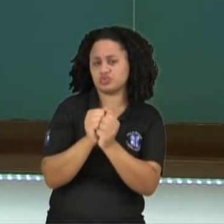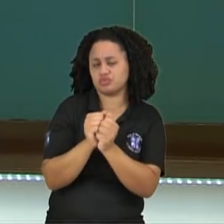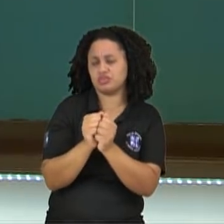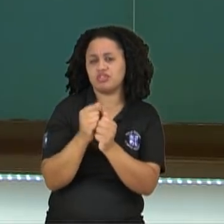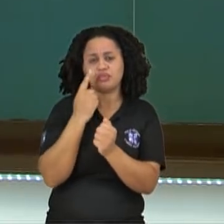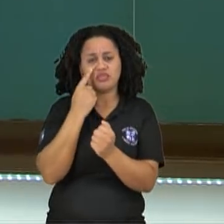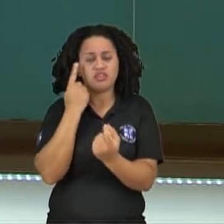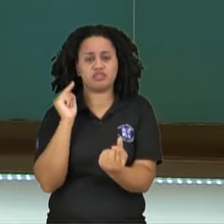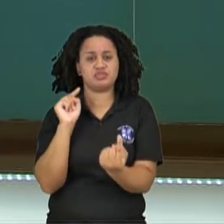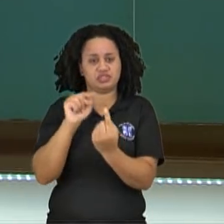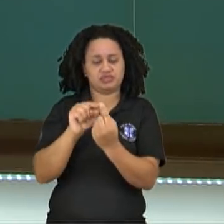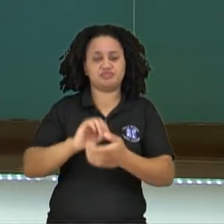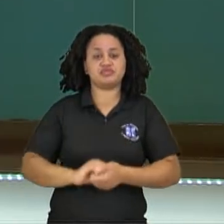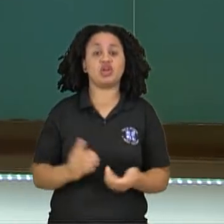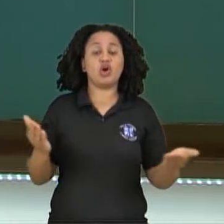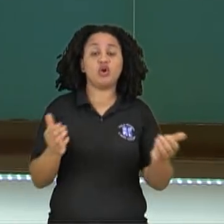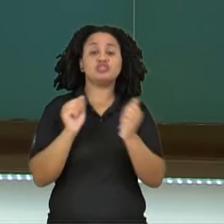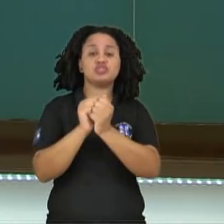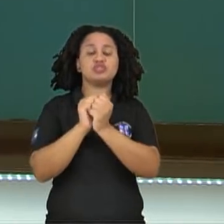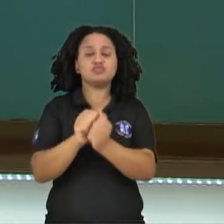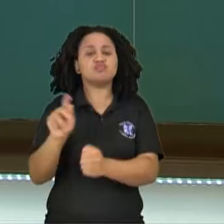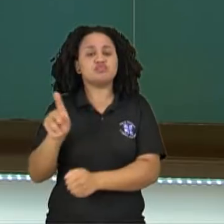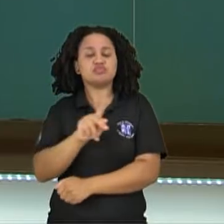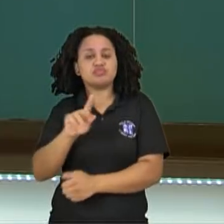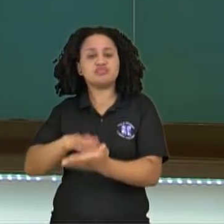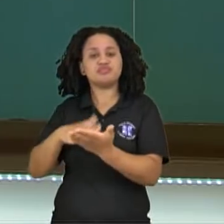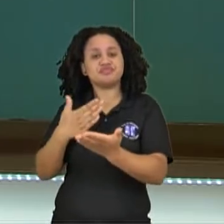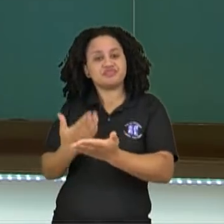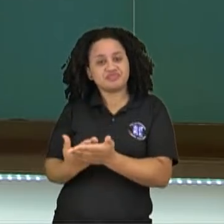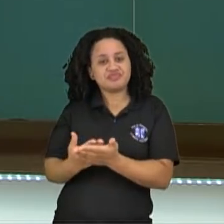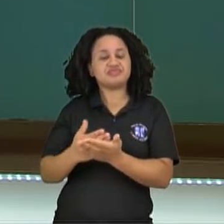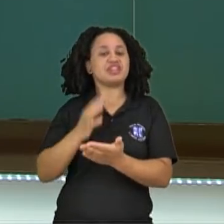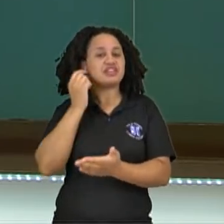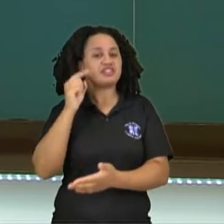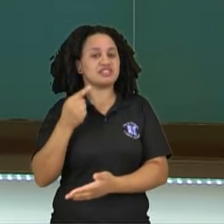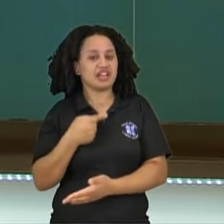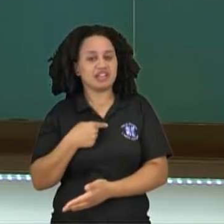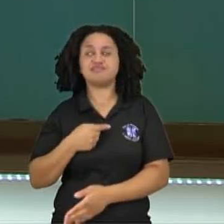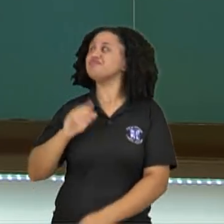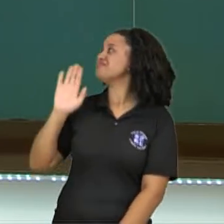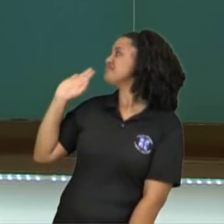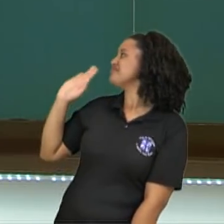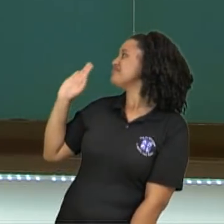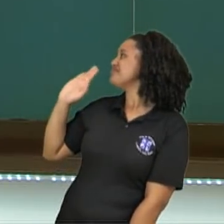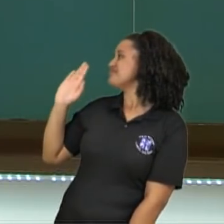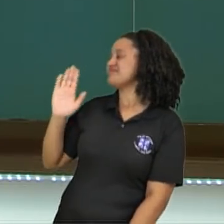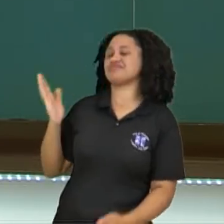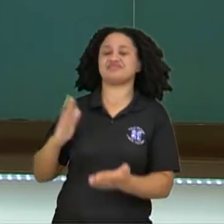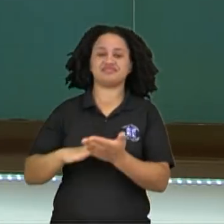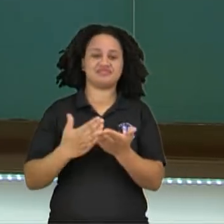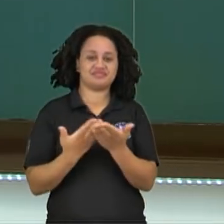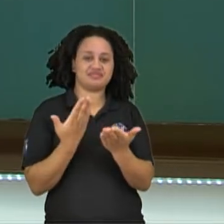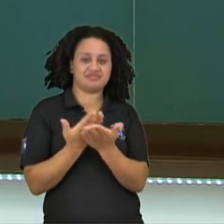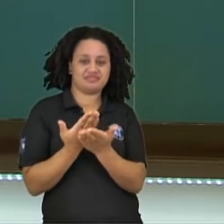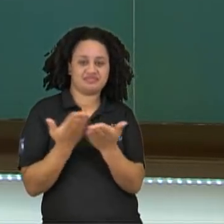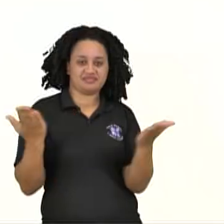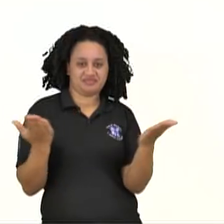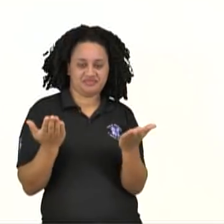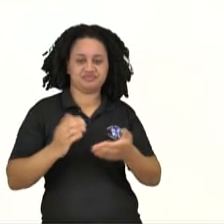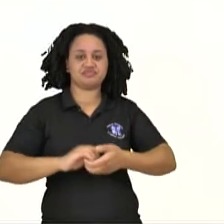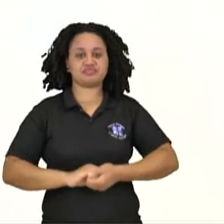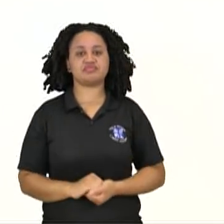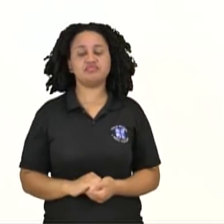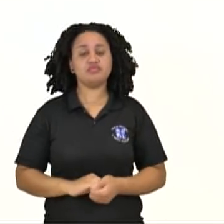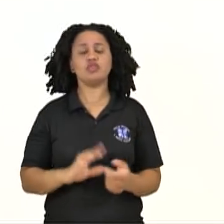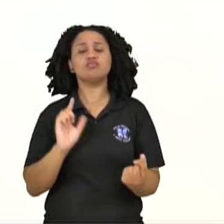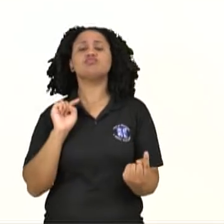aula. Junto conosco hoje, a professora Jéssica, tudo bem? Fazendo a interpretação da nossa aula de hoje. Os objetivos